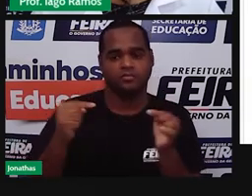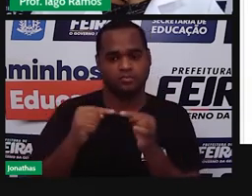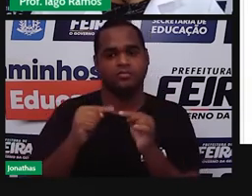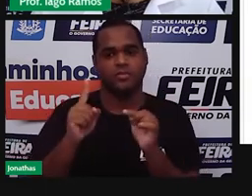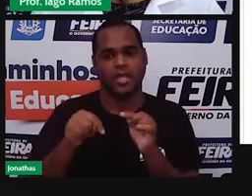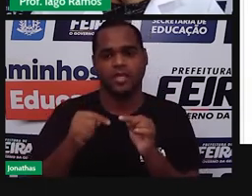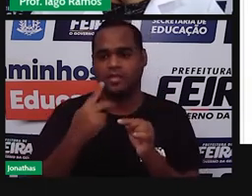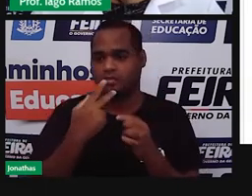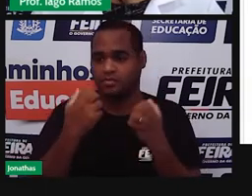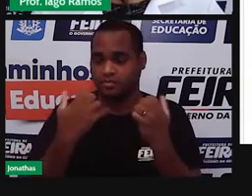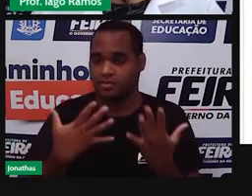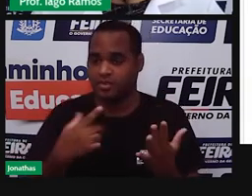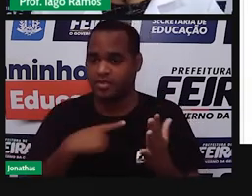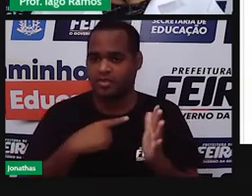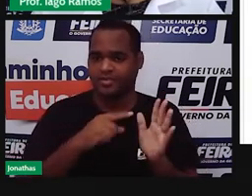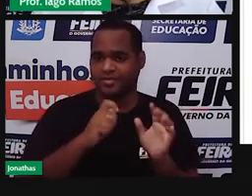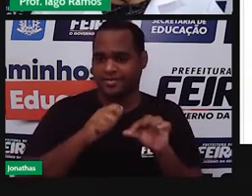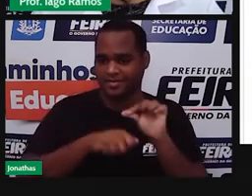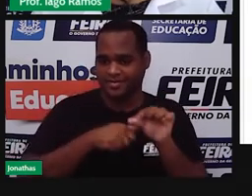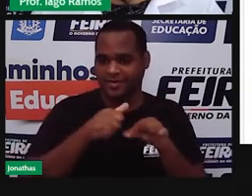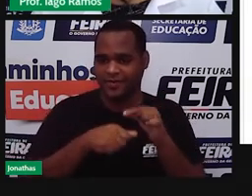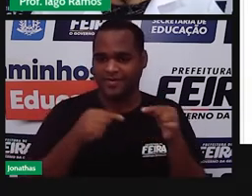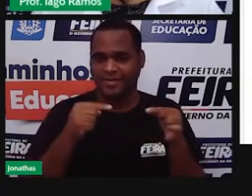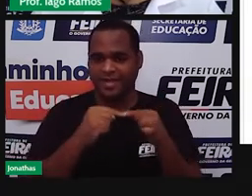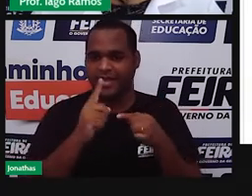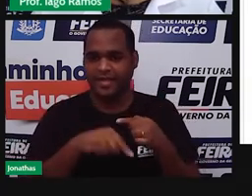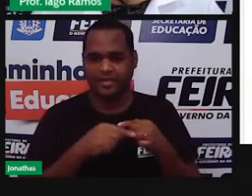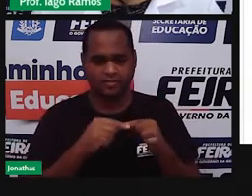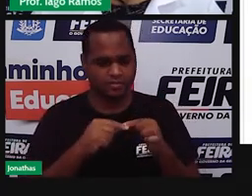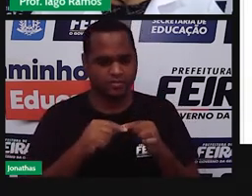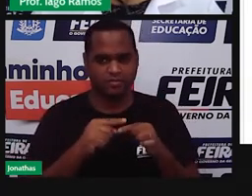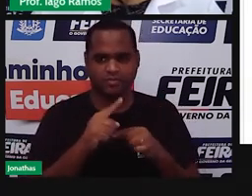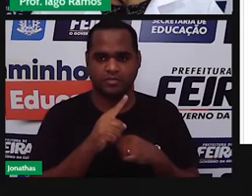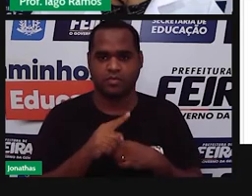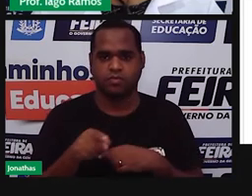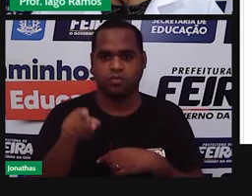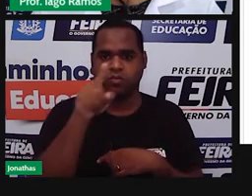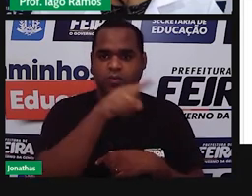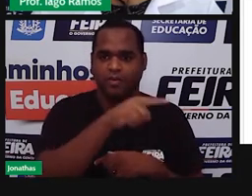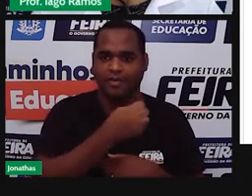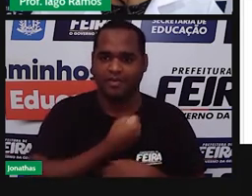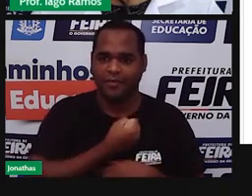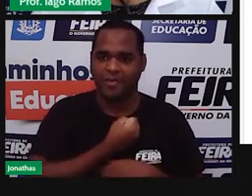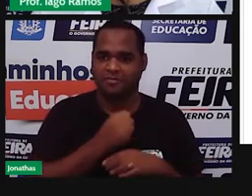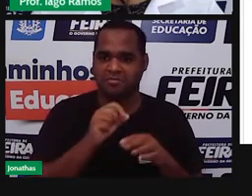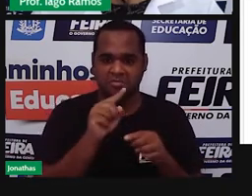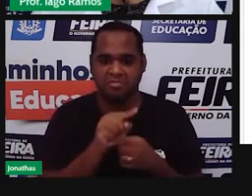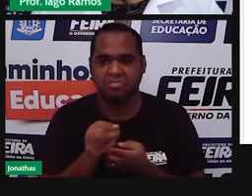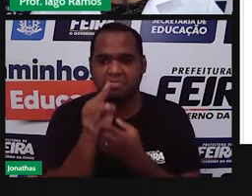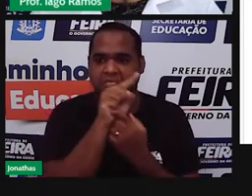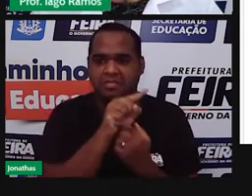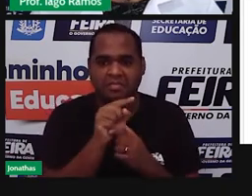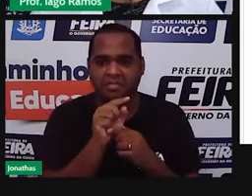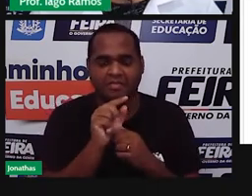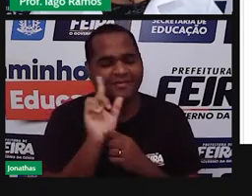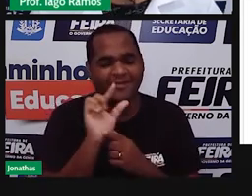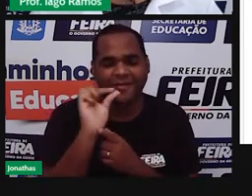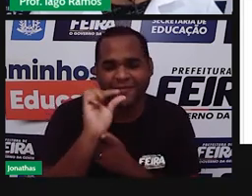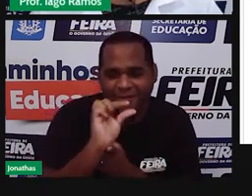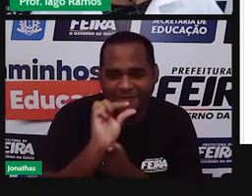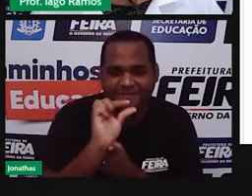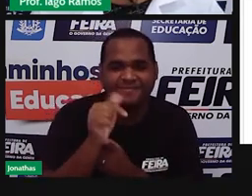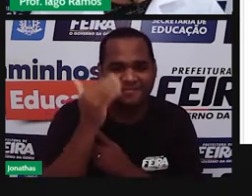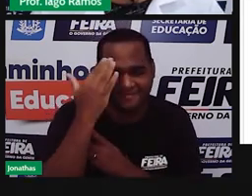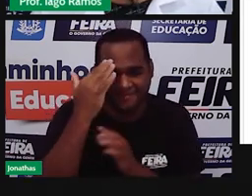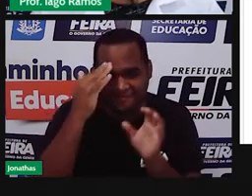4 e marco um ponto que não precisa ser gigante como esse que eu estava fazendo. Tá? Menos